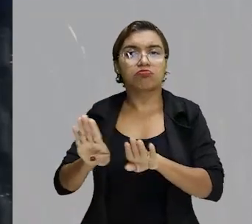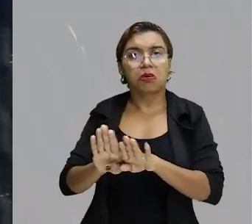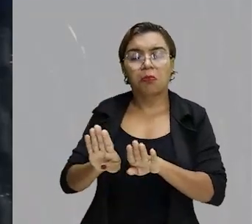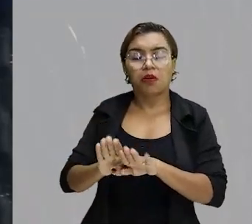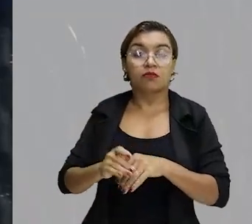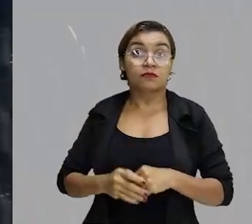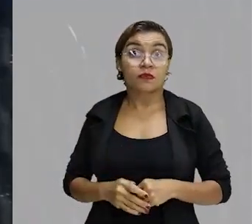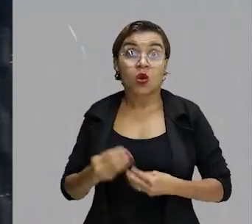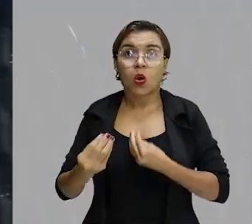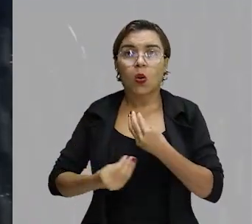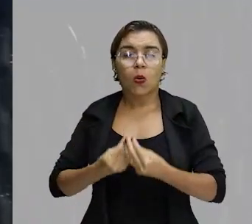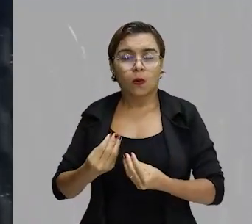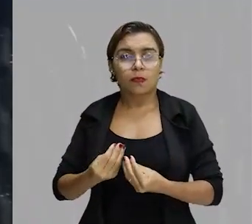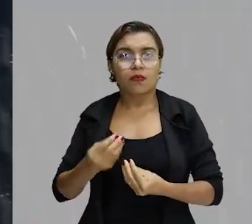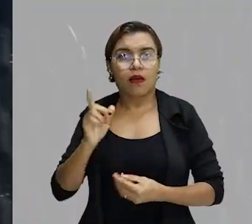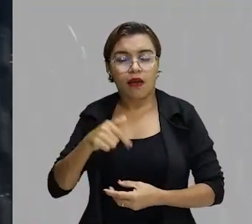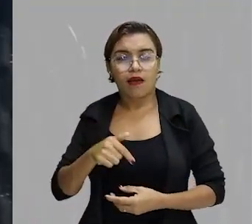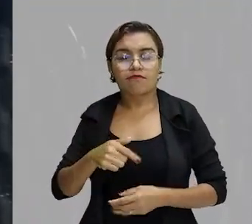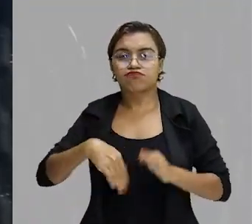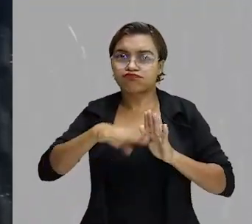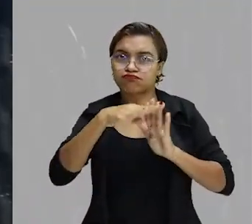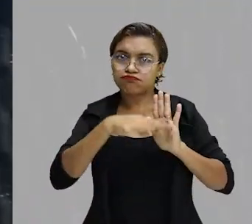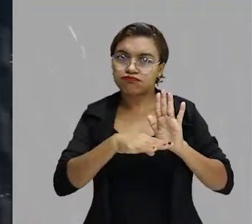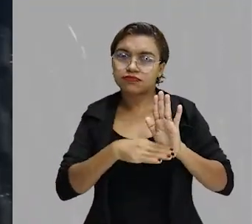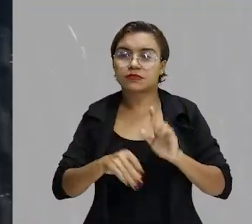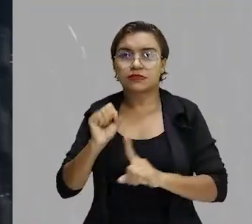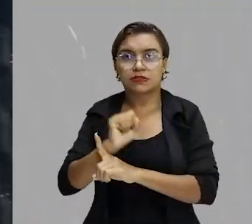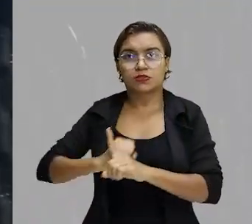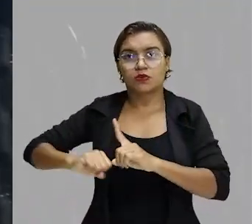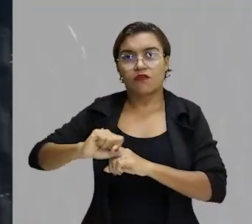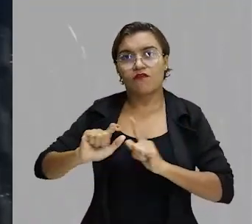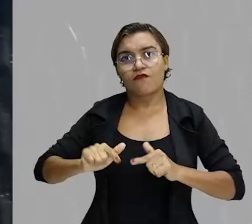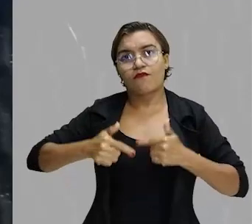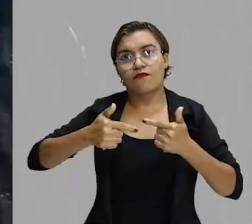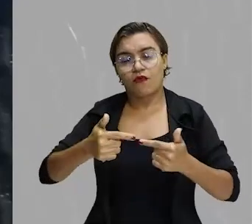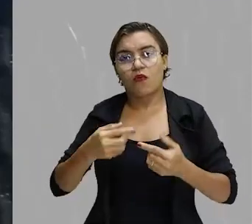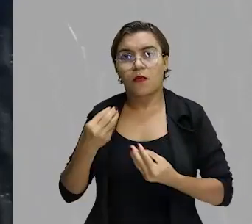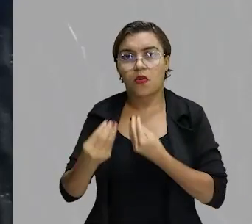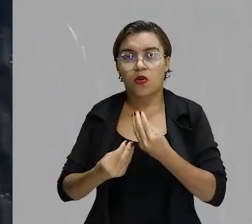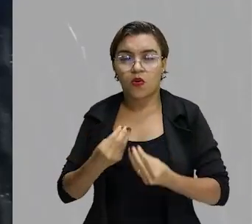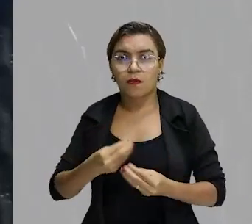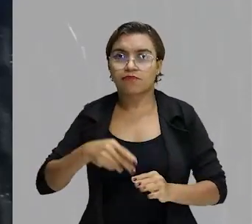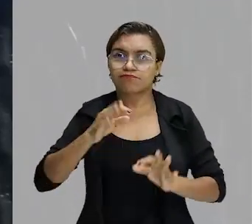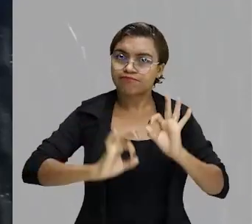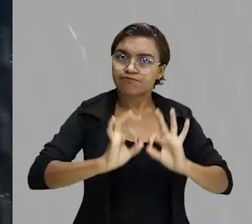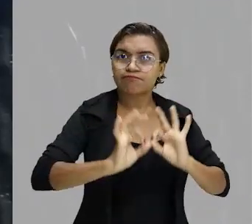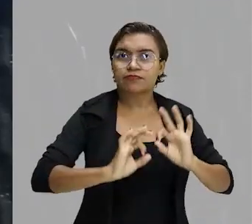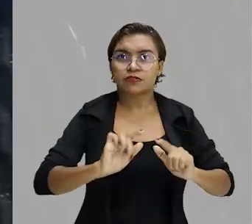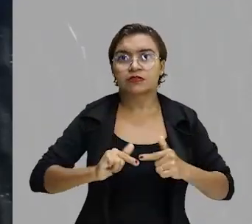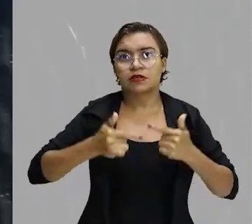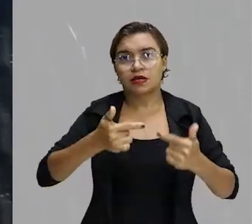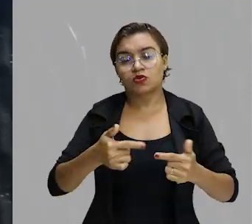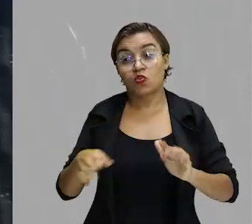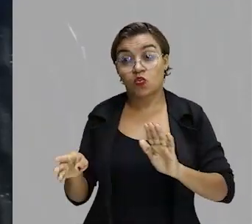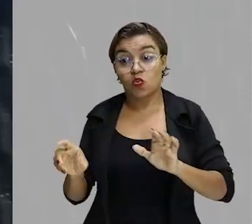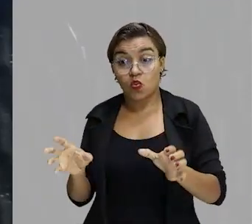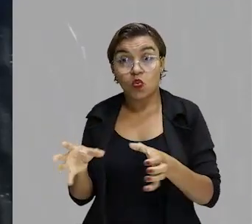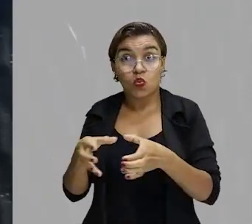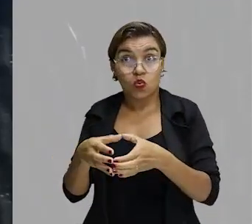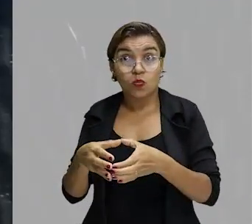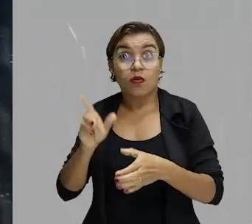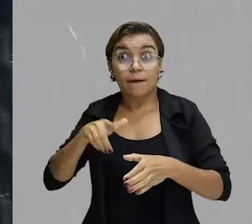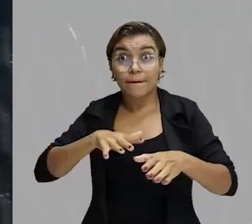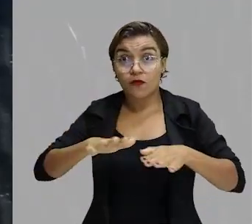isso que é repertório na sociologia. É a forma como se age. É o plano de ação desse grupo que é o movimento